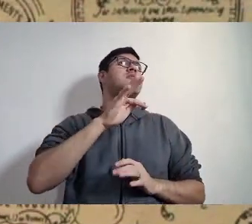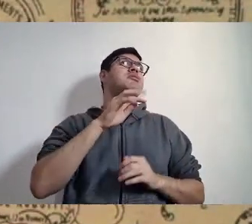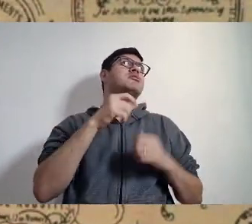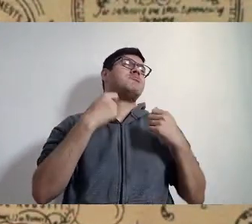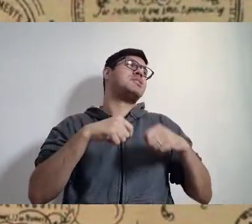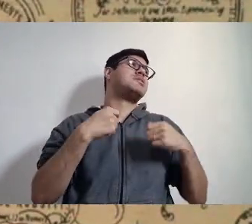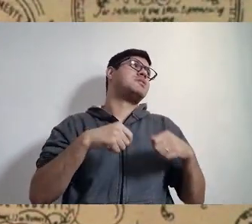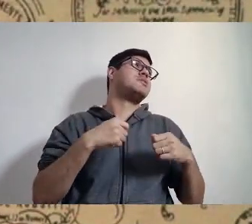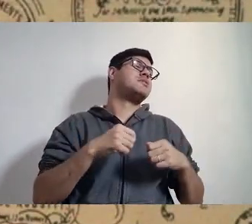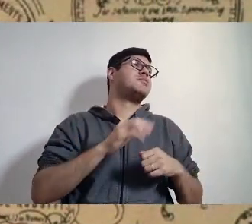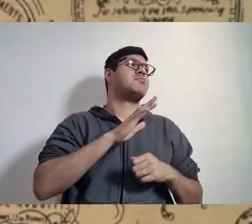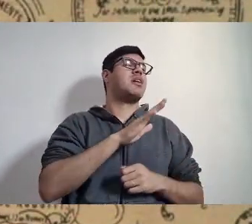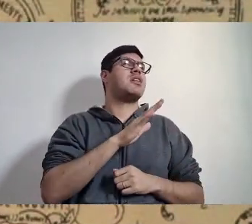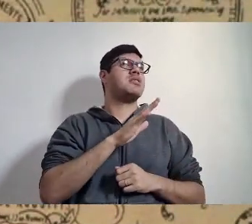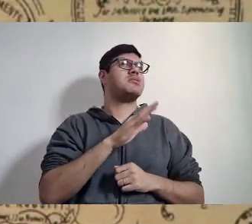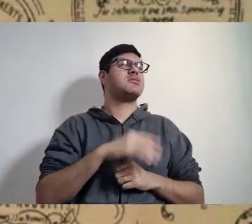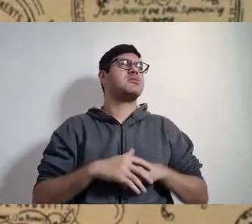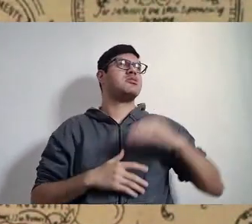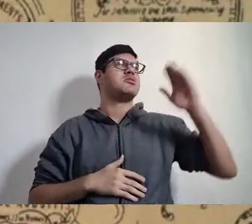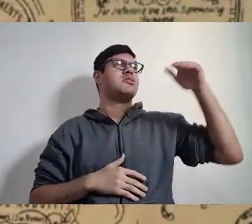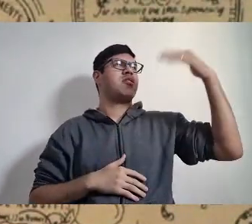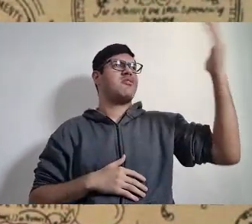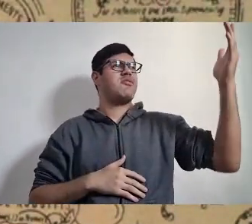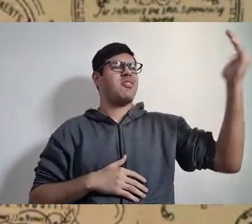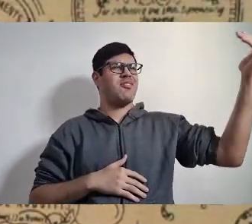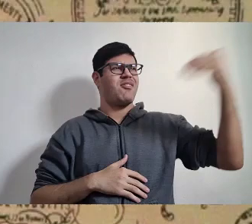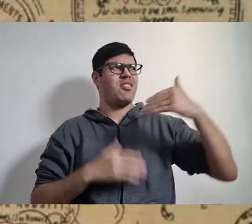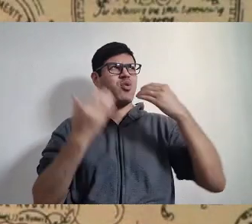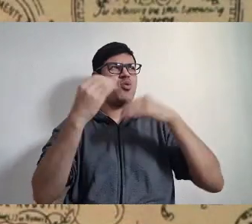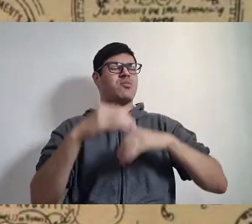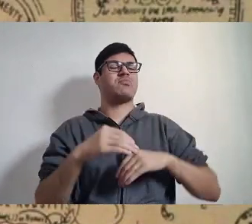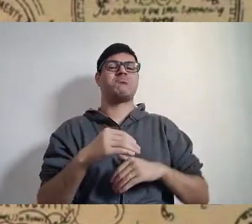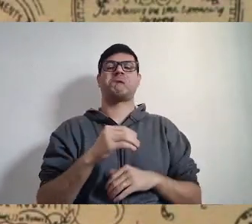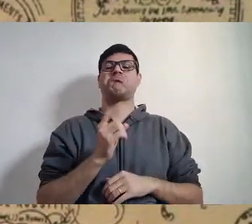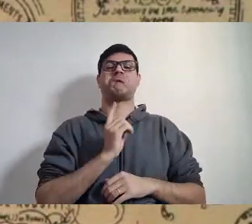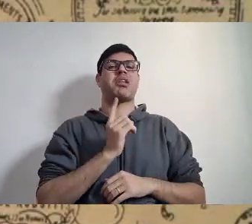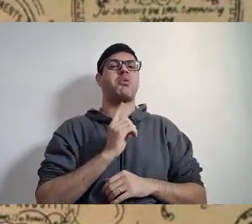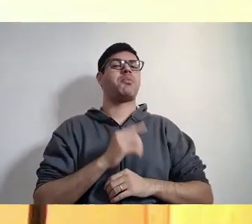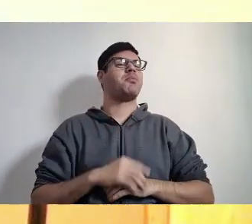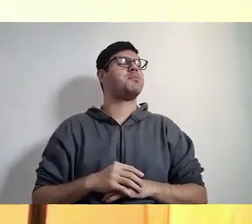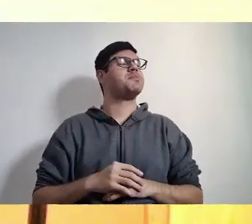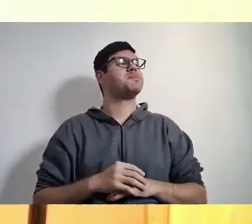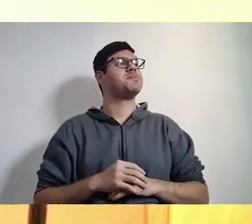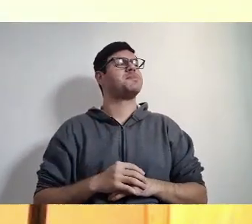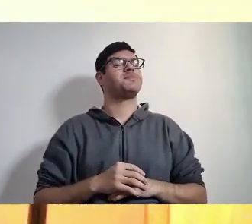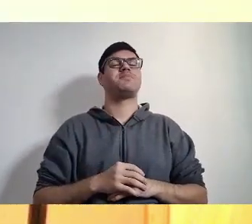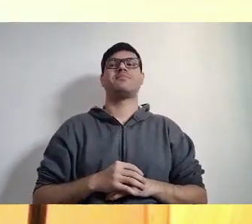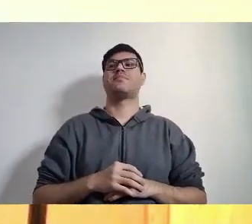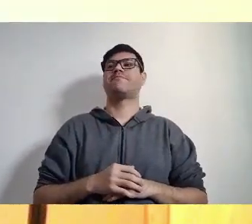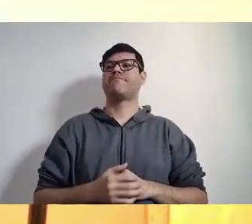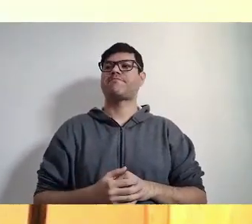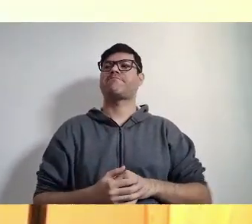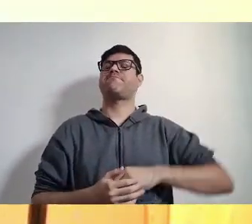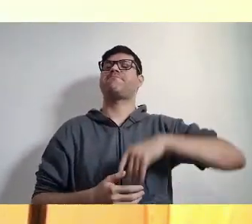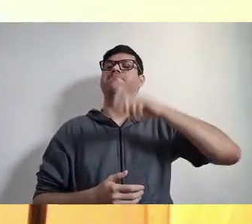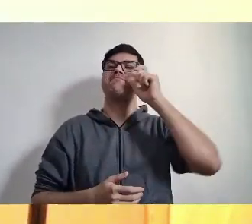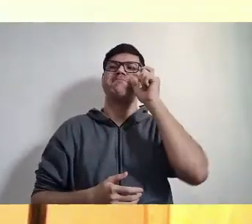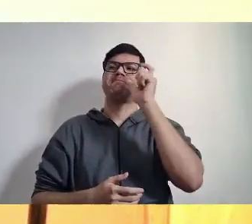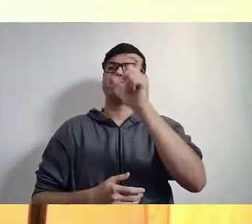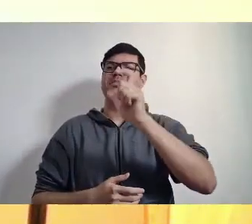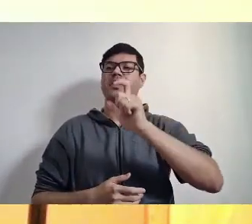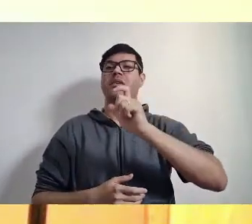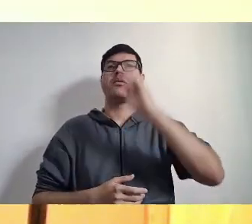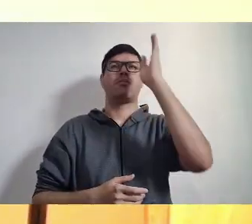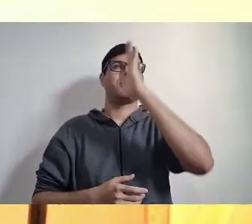É. Mas vindo de lá só para fazer o concurso, não. Muito interessante. O Brasil todo, a pessoa que